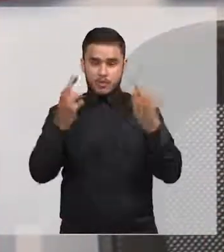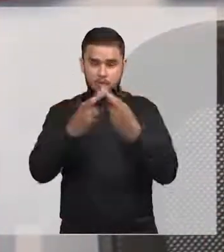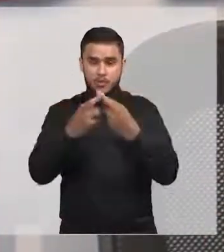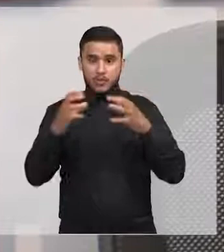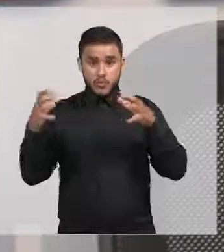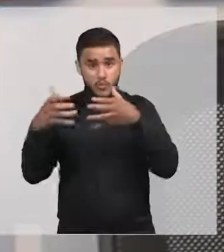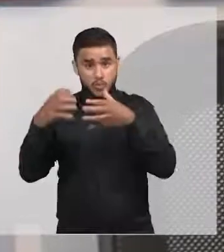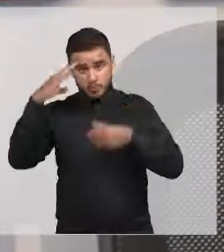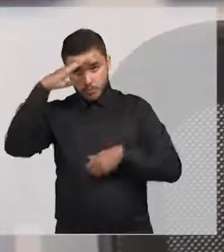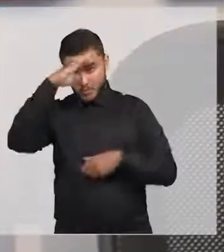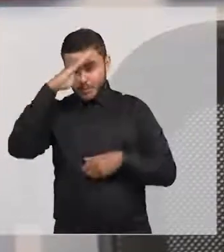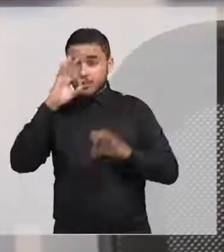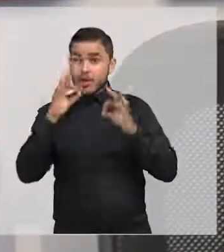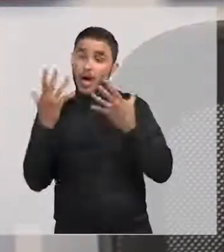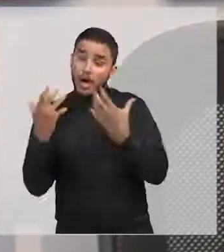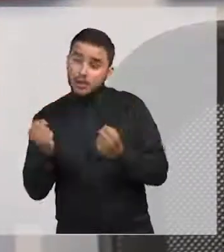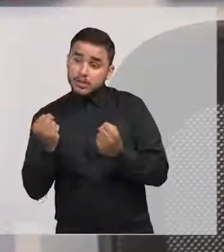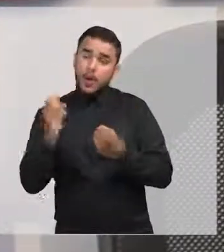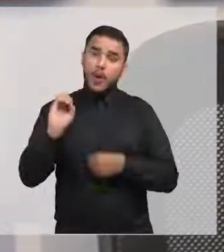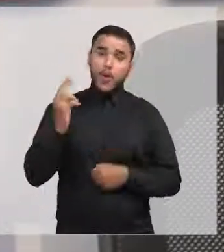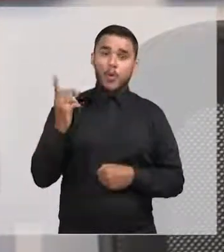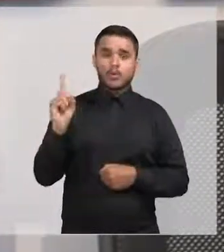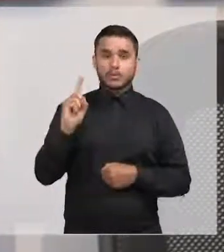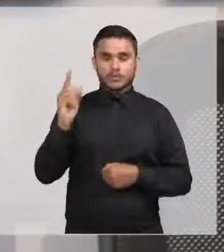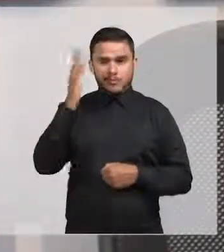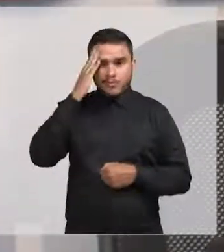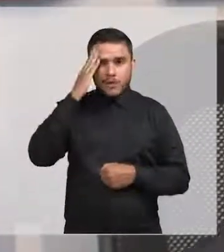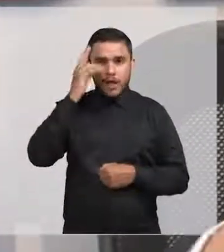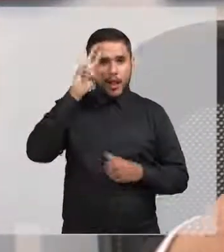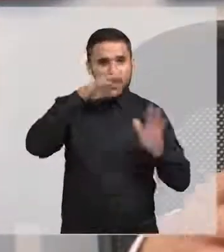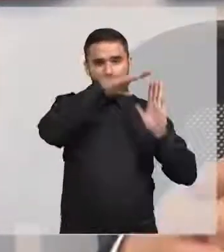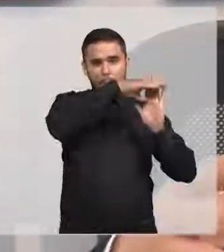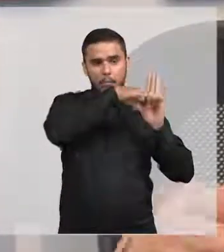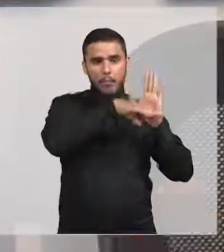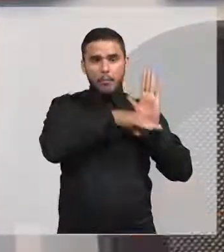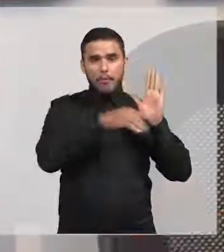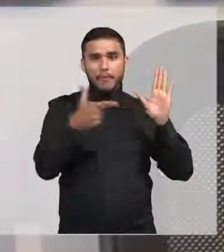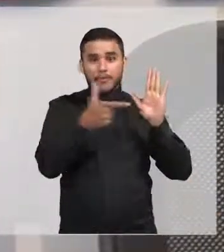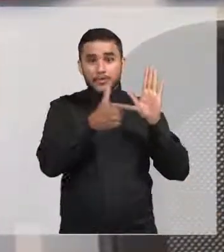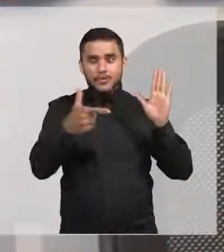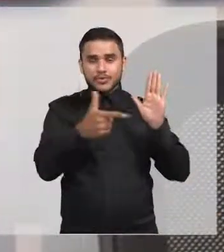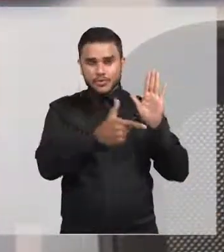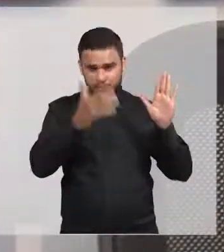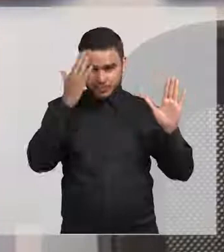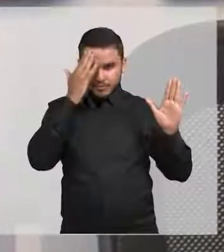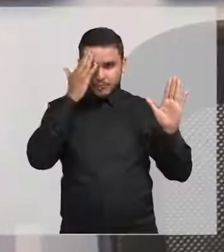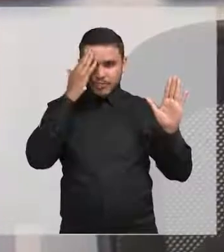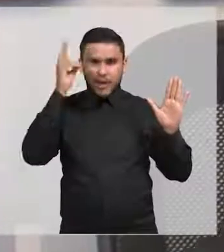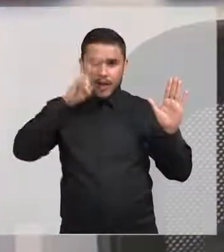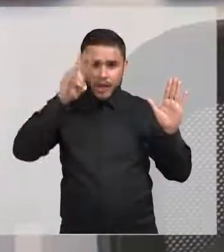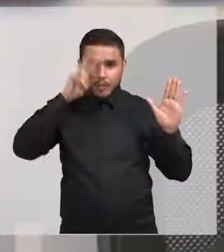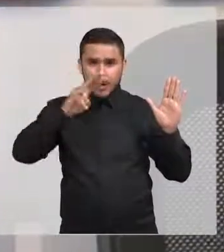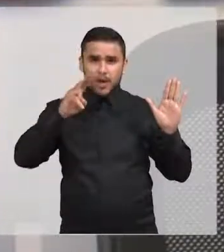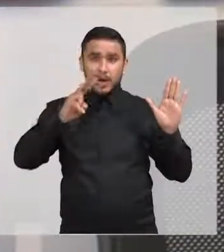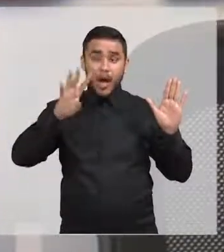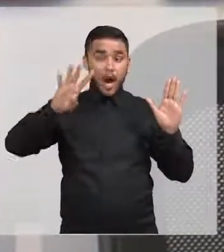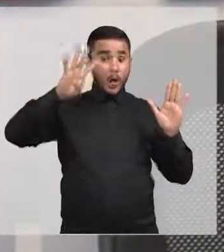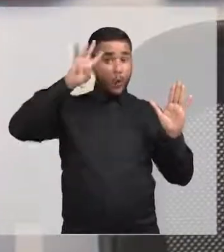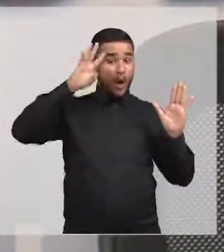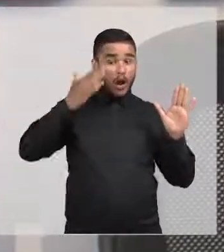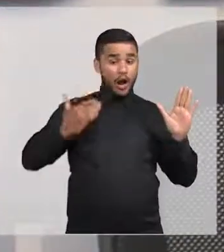política, nas estatais, nos órgãos públicos, aonde ainda existem quadrilhas